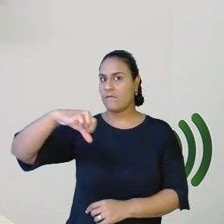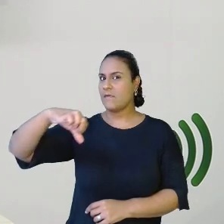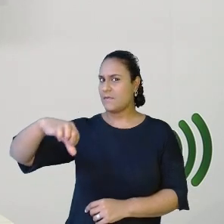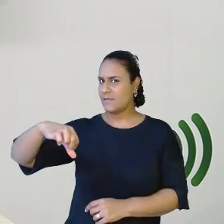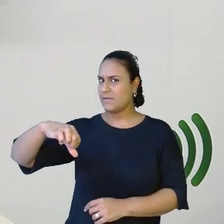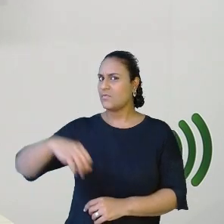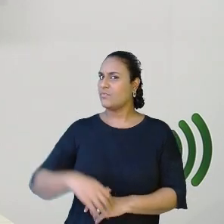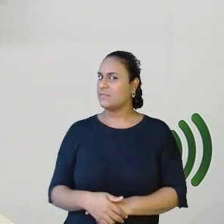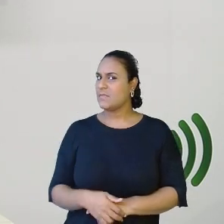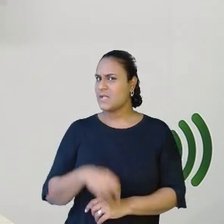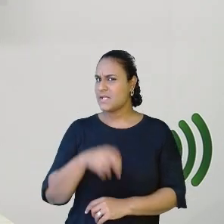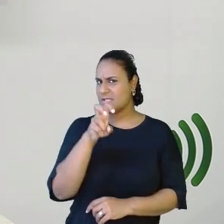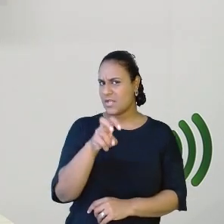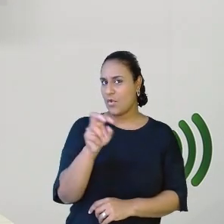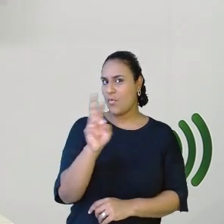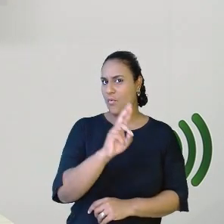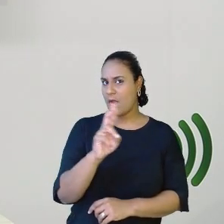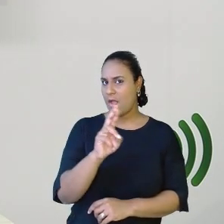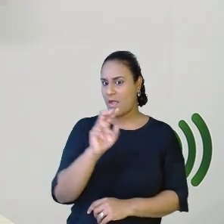5,99, R$